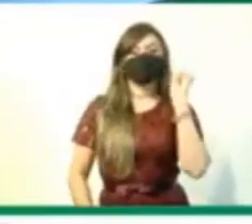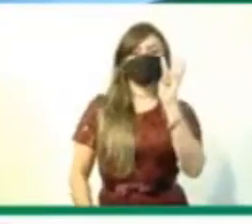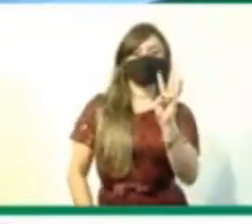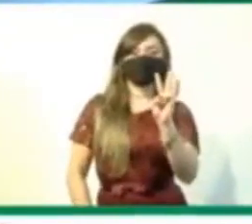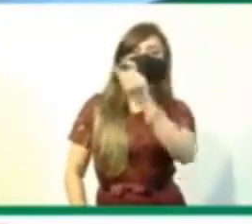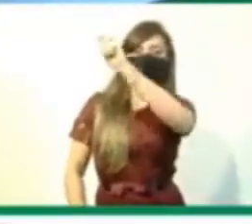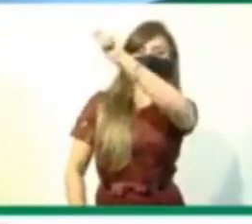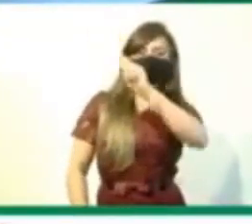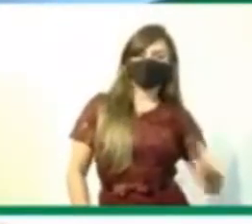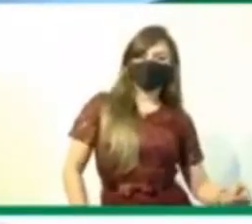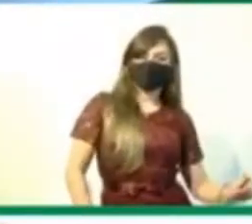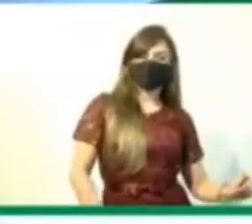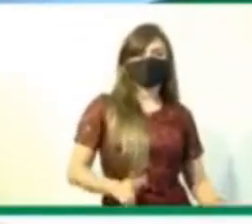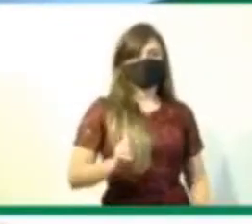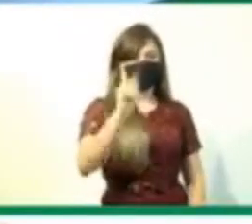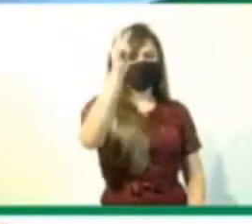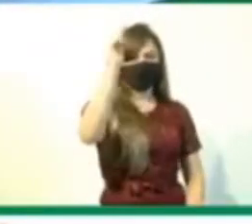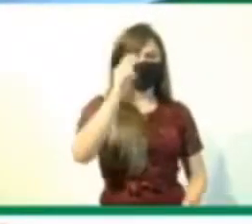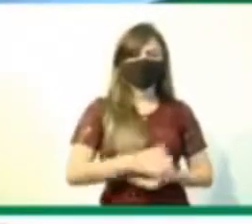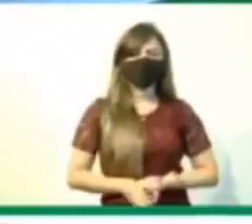dois, três, pode baixar.